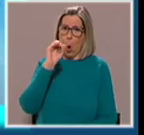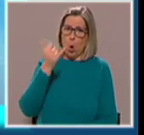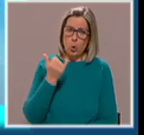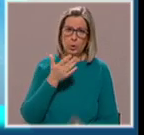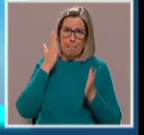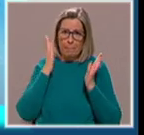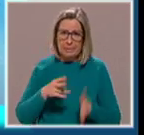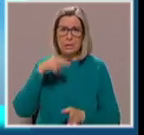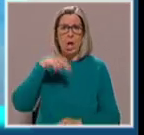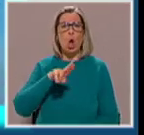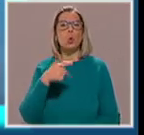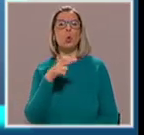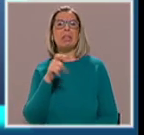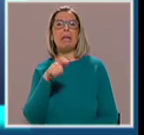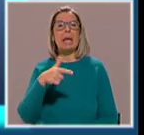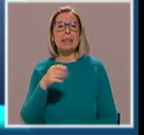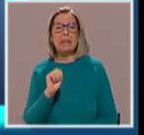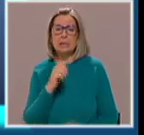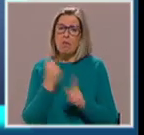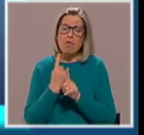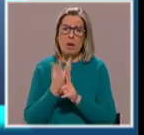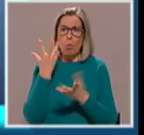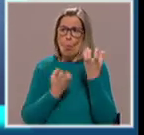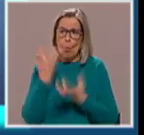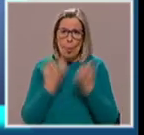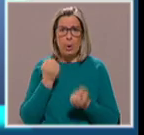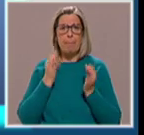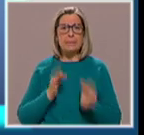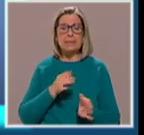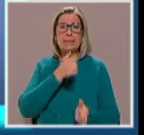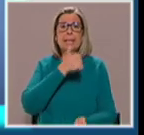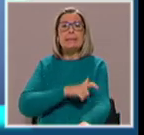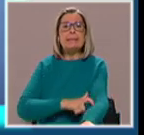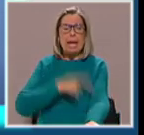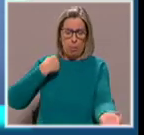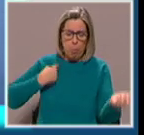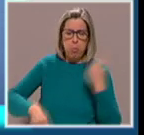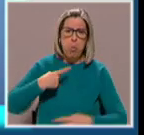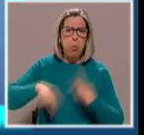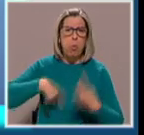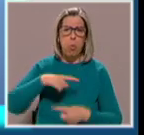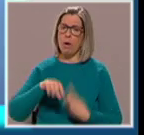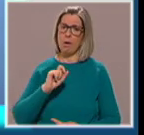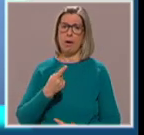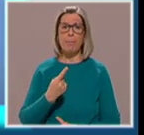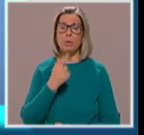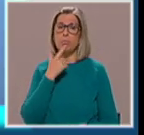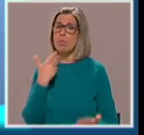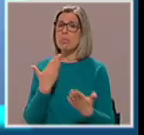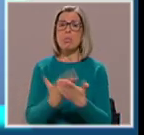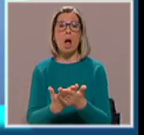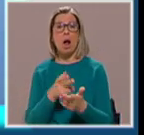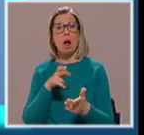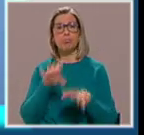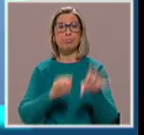nutrientes. O sangue circula por todo o corpo a grande velocidade para chegar